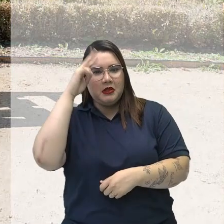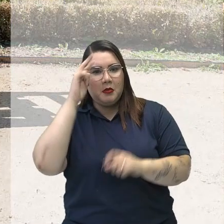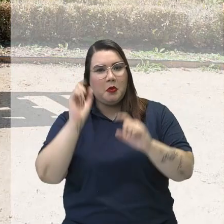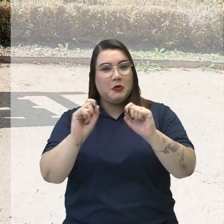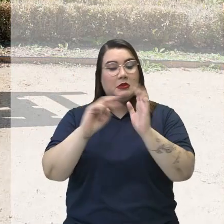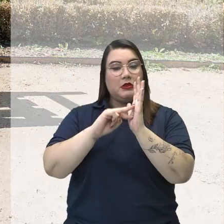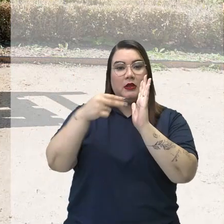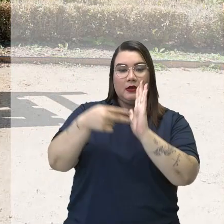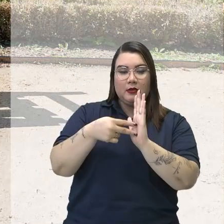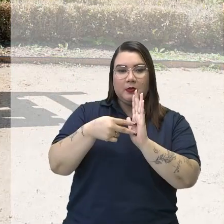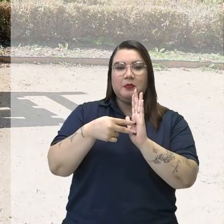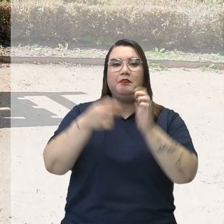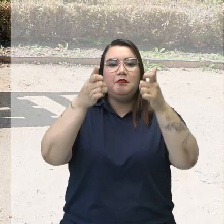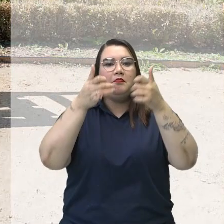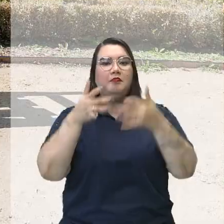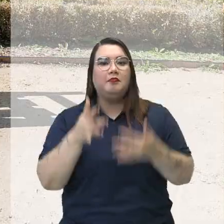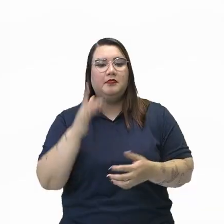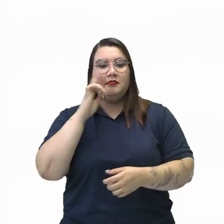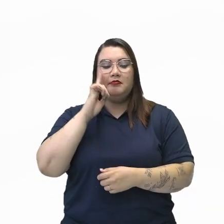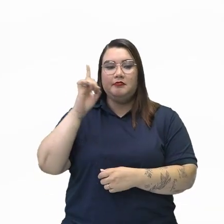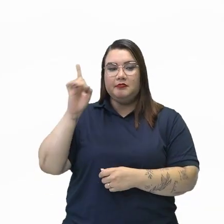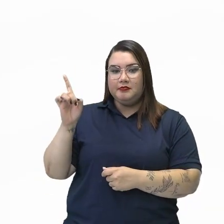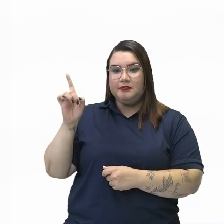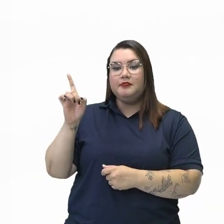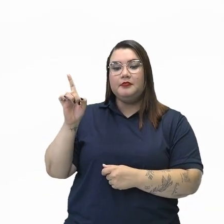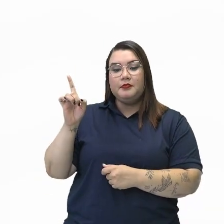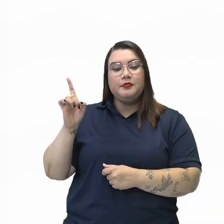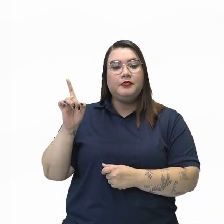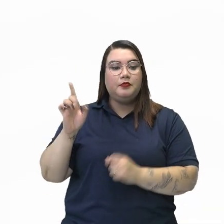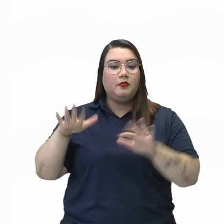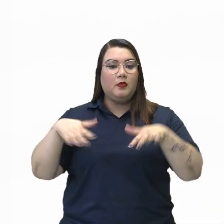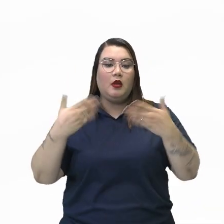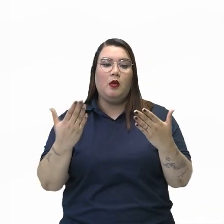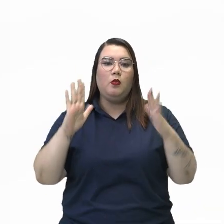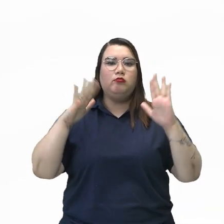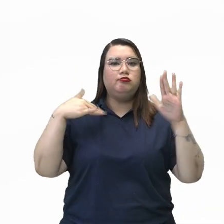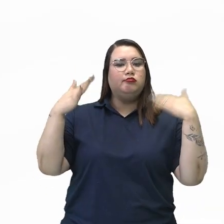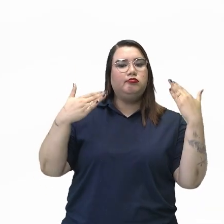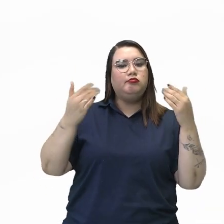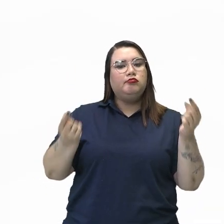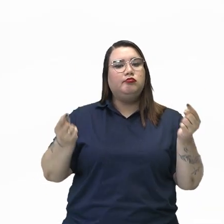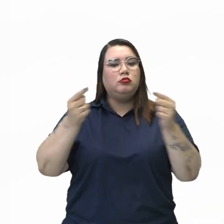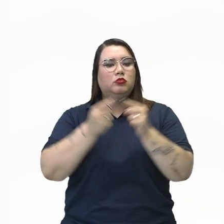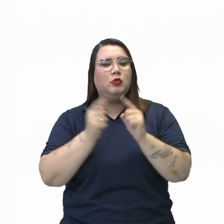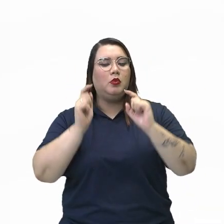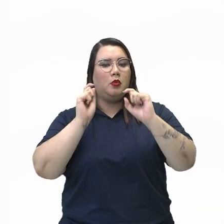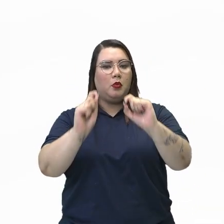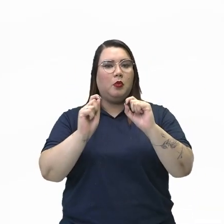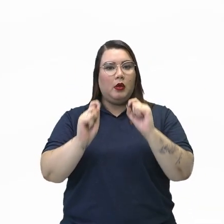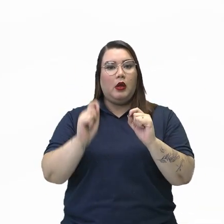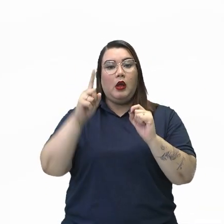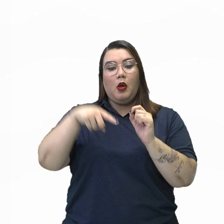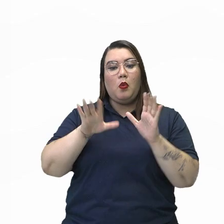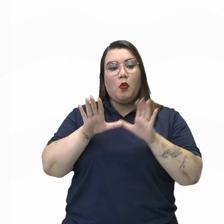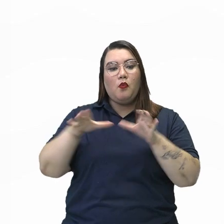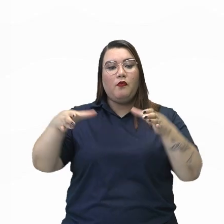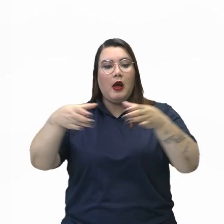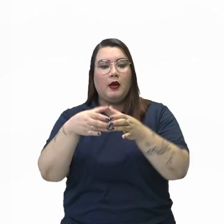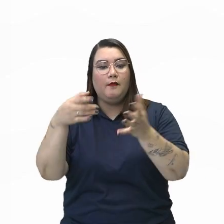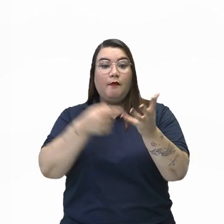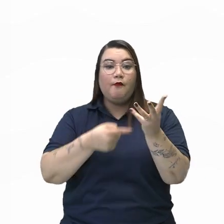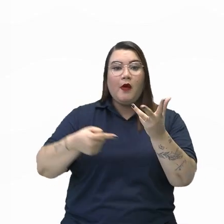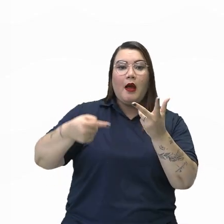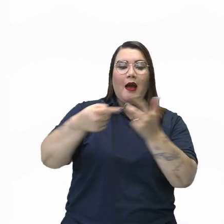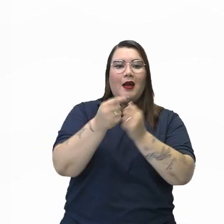lazer? Vejam as seguintes informações. Então, olha só, o lazer, ele deve ser compreendido como um conjunto